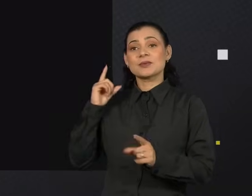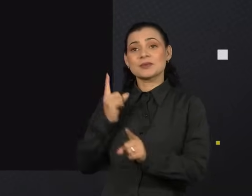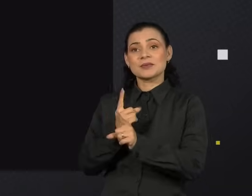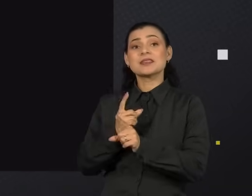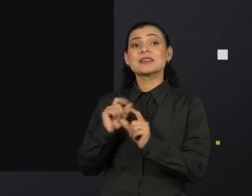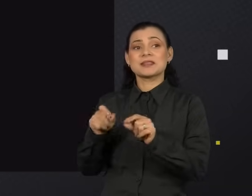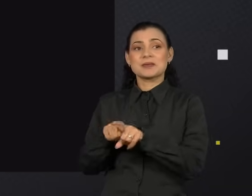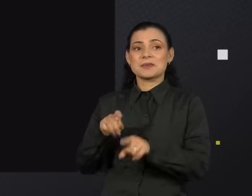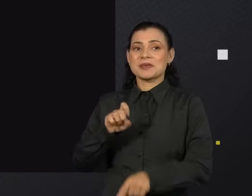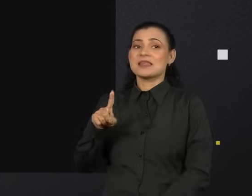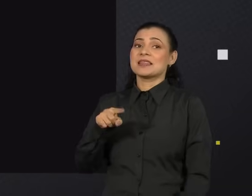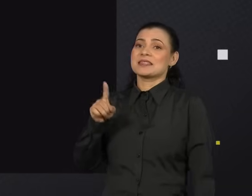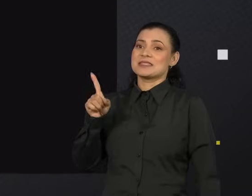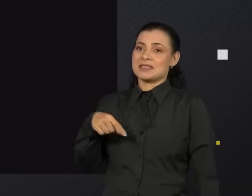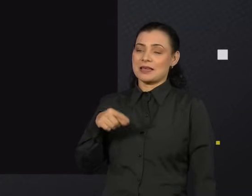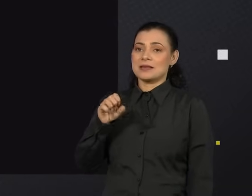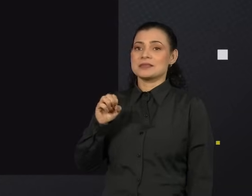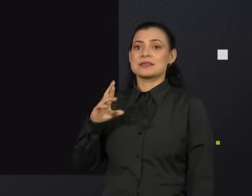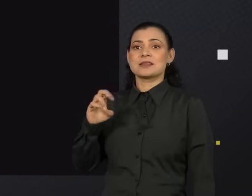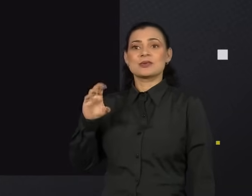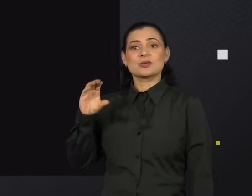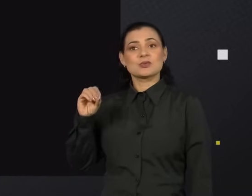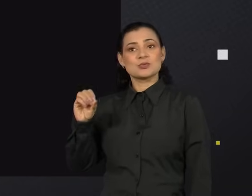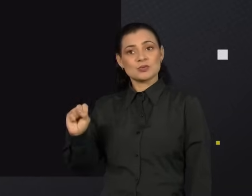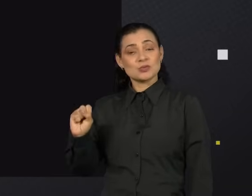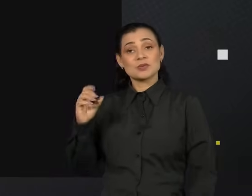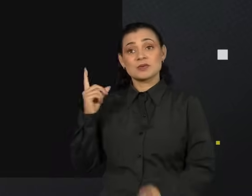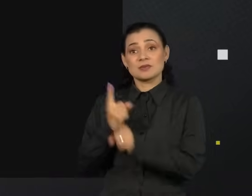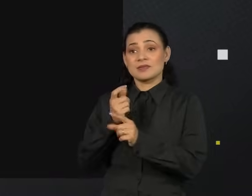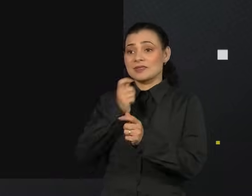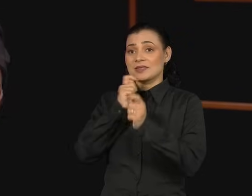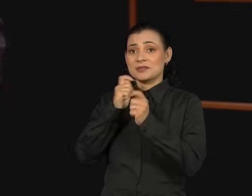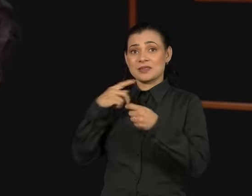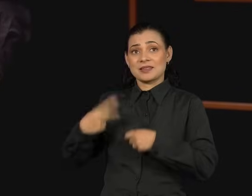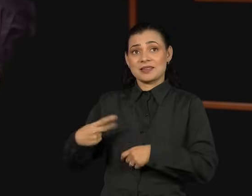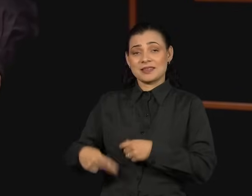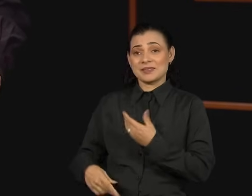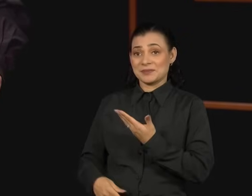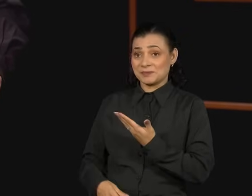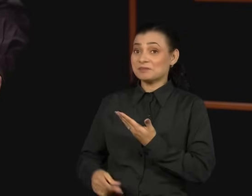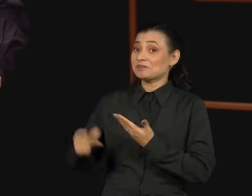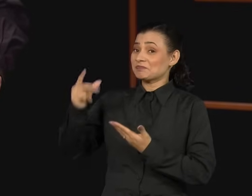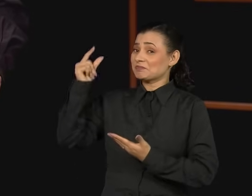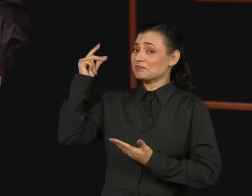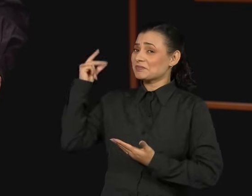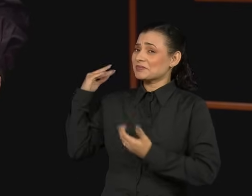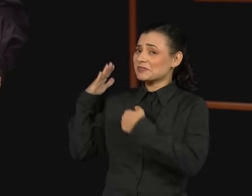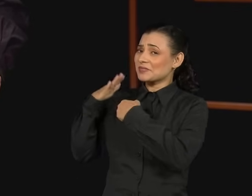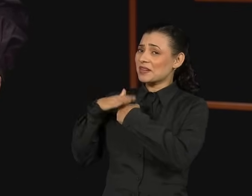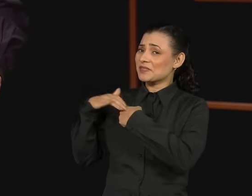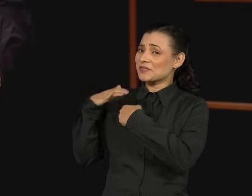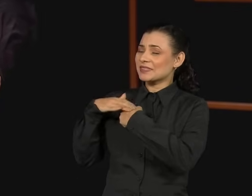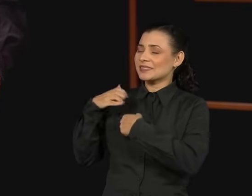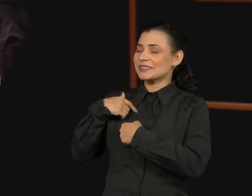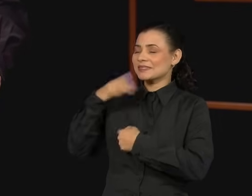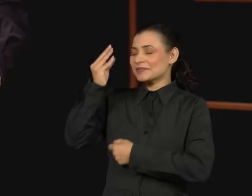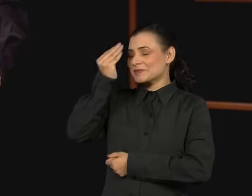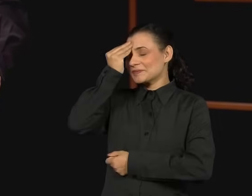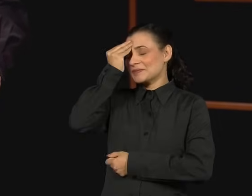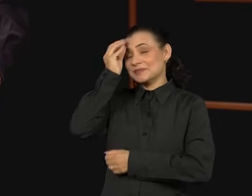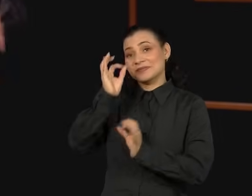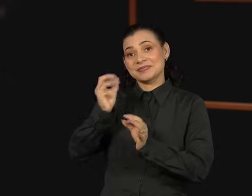Celso um dia sendo entrevistado aqui, né? É verdade. Então já é uma ligação afetiva que eu tenho